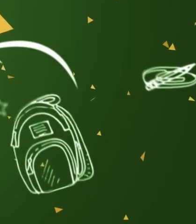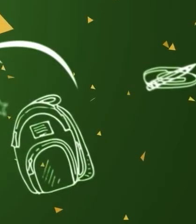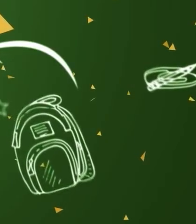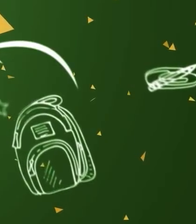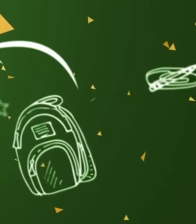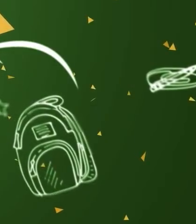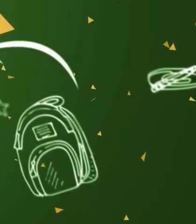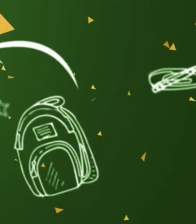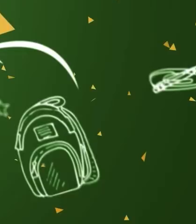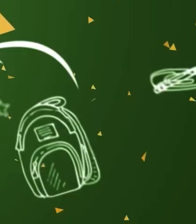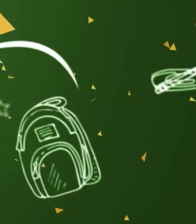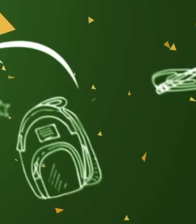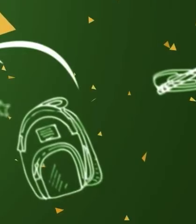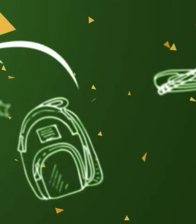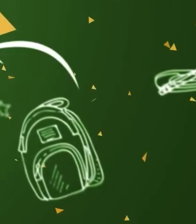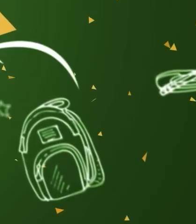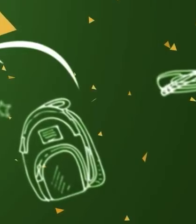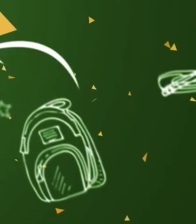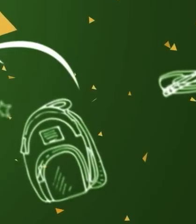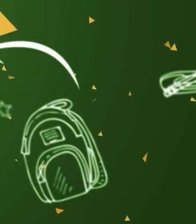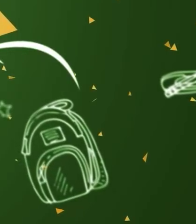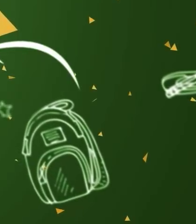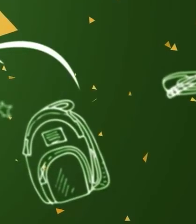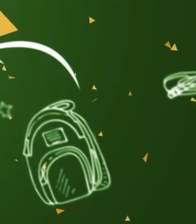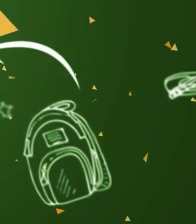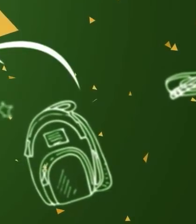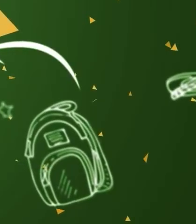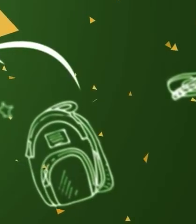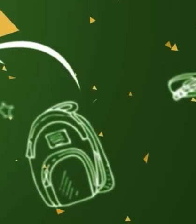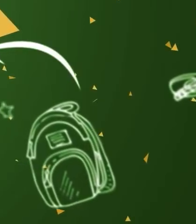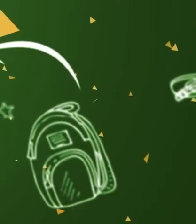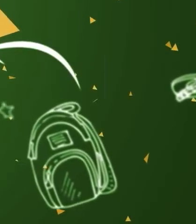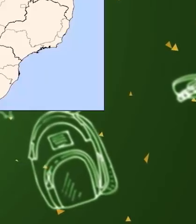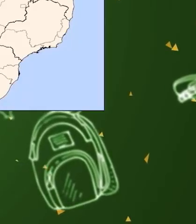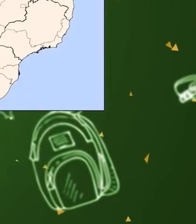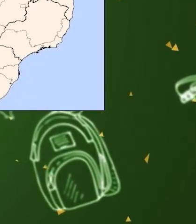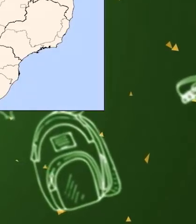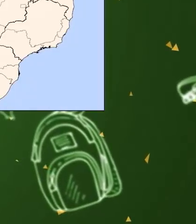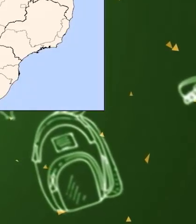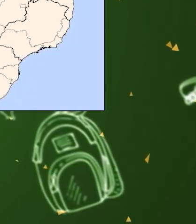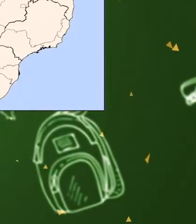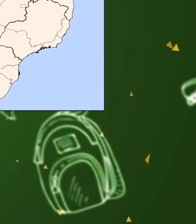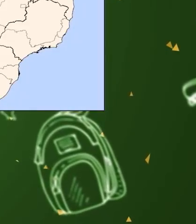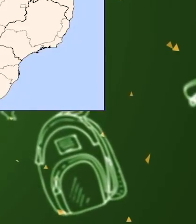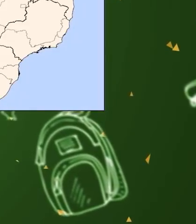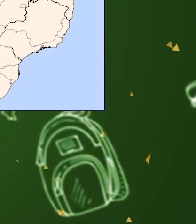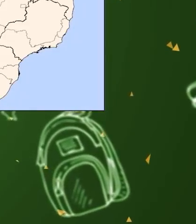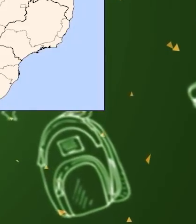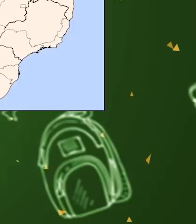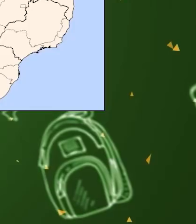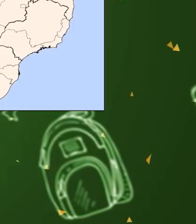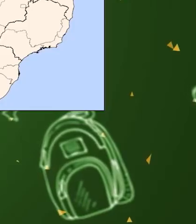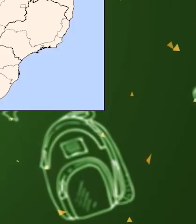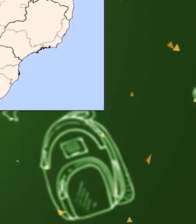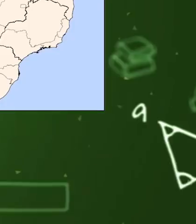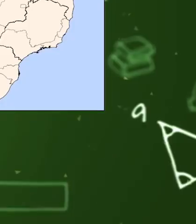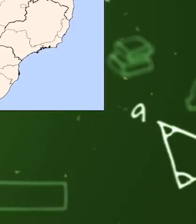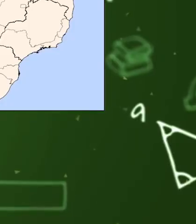Esse cajueiro não é o único. Existe um outro no estado do